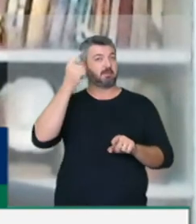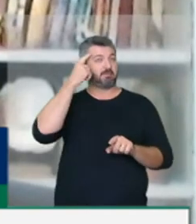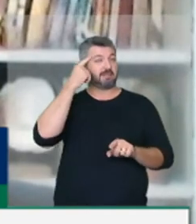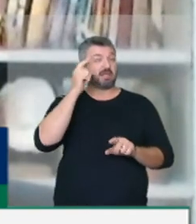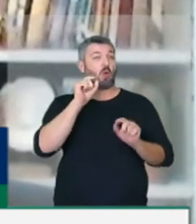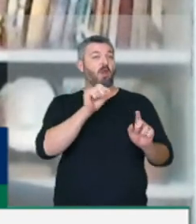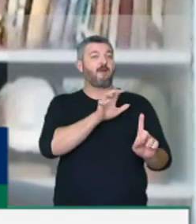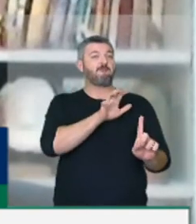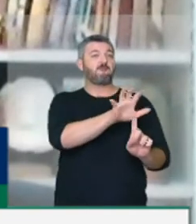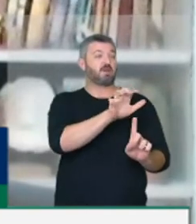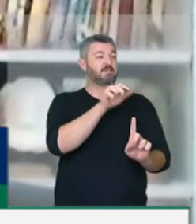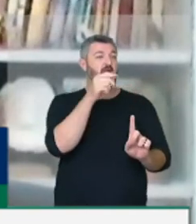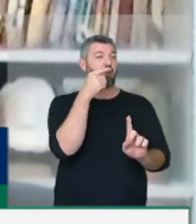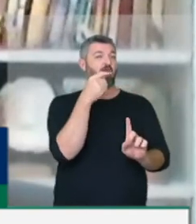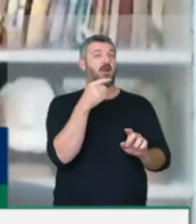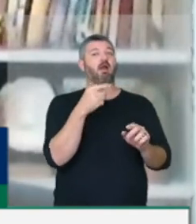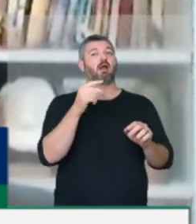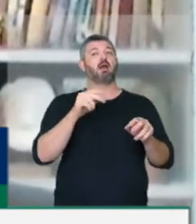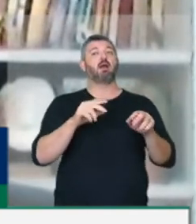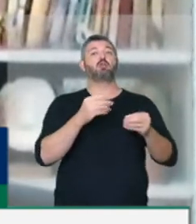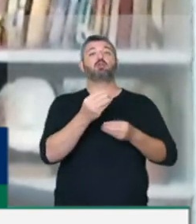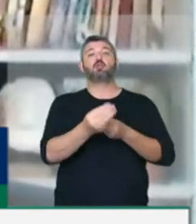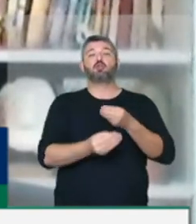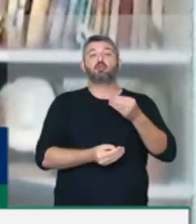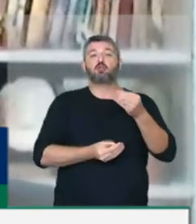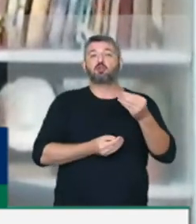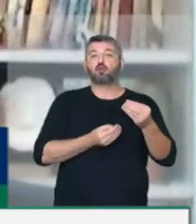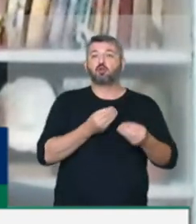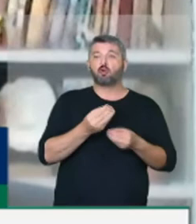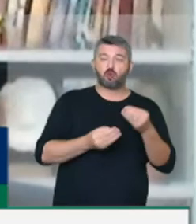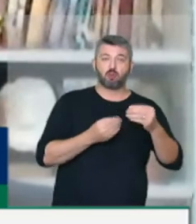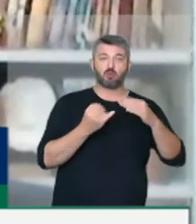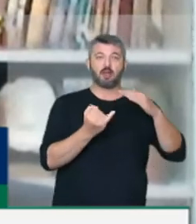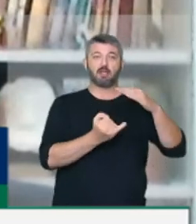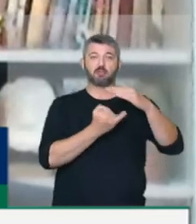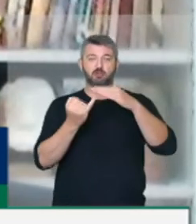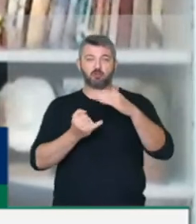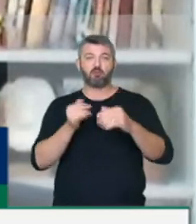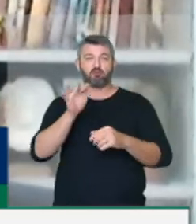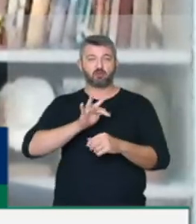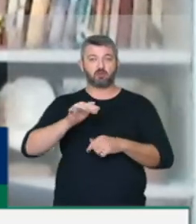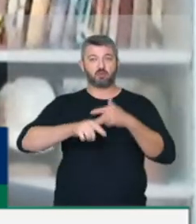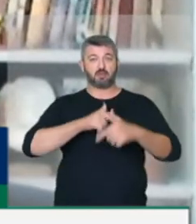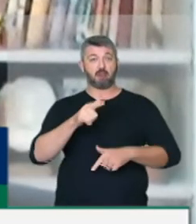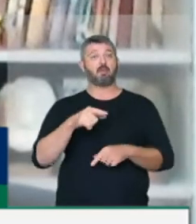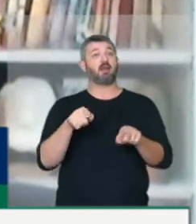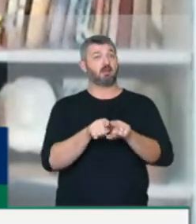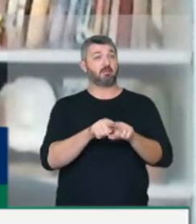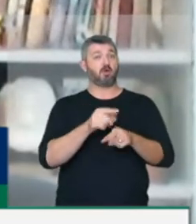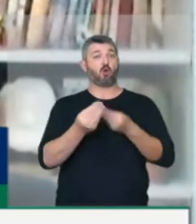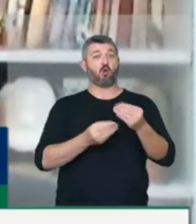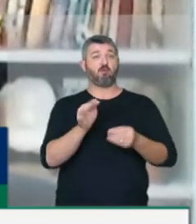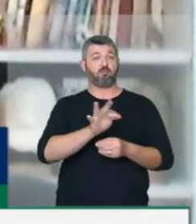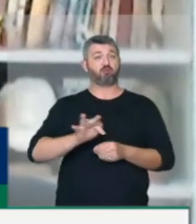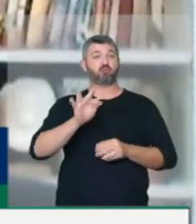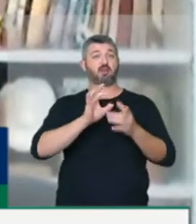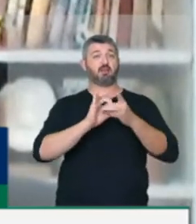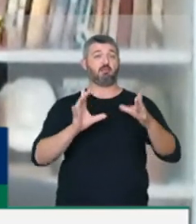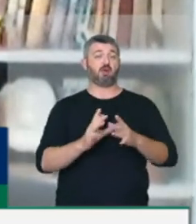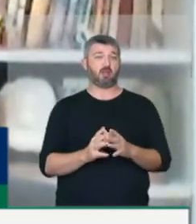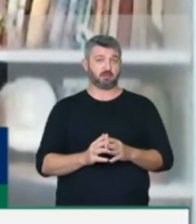repercussões dessa deliberação sobre o funcionamento das instituições e da nossa democracia. Não